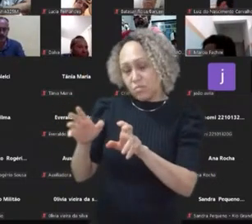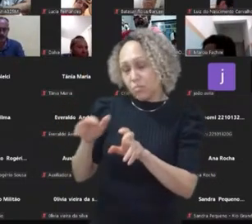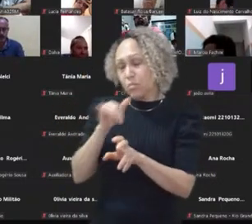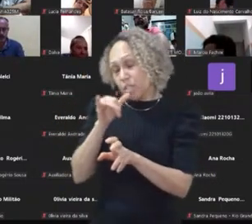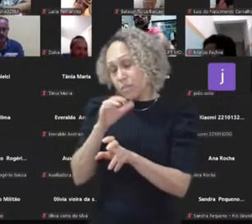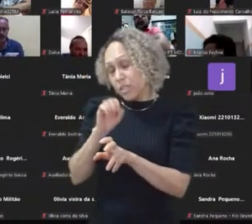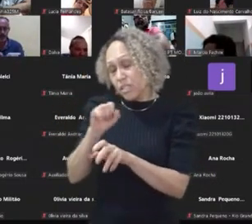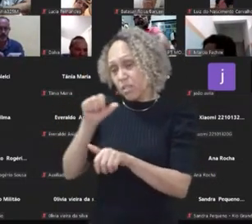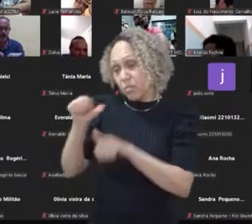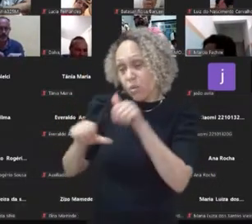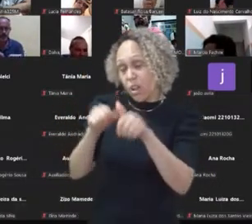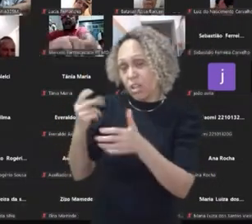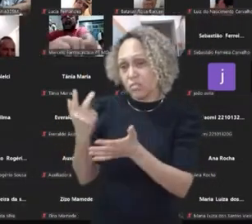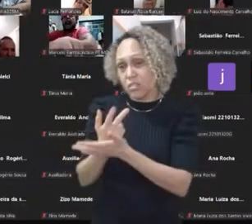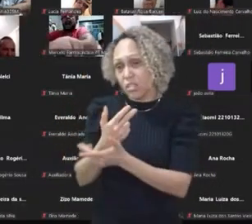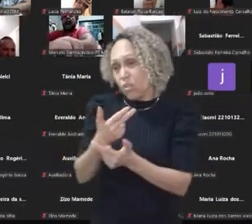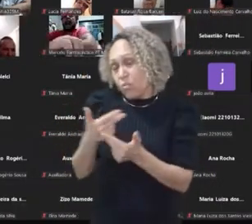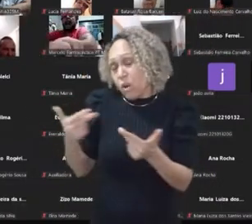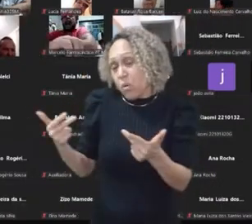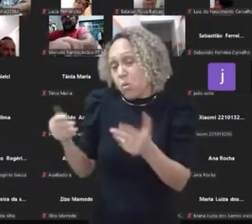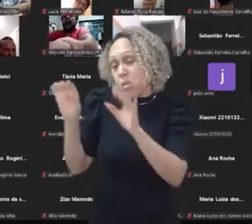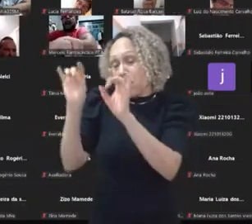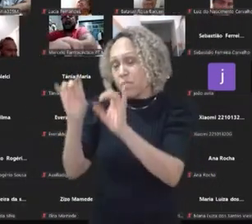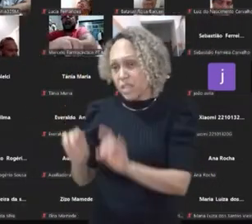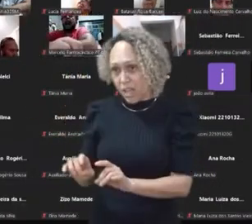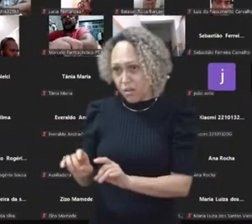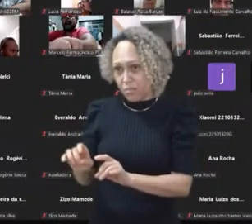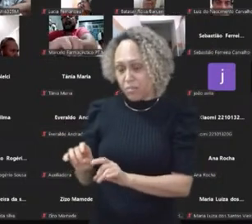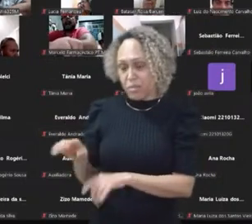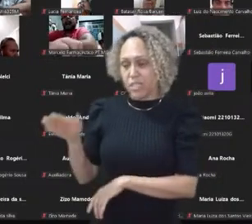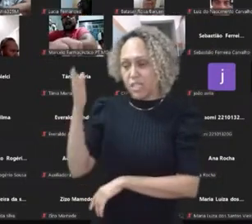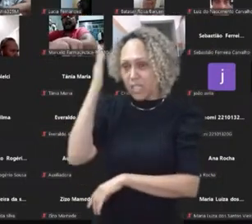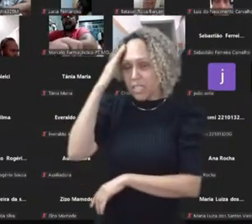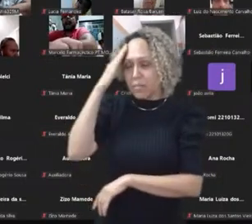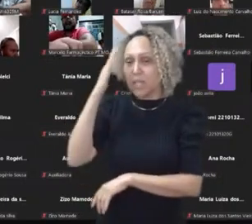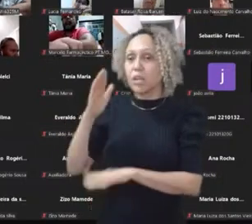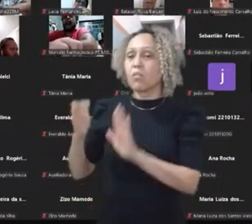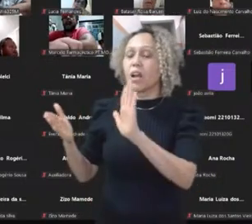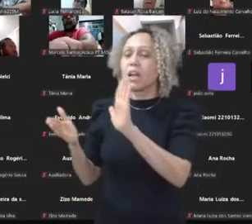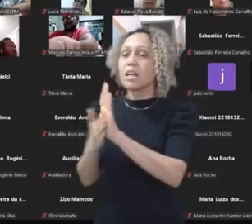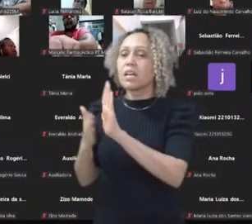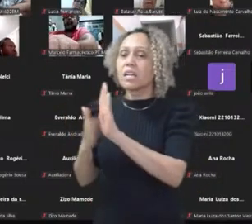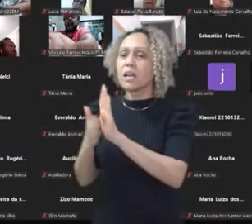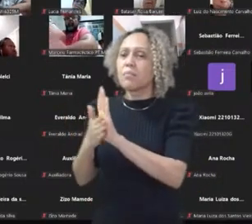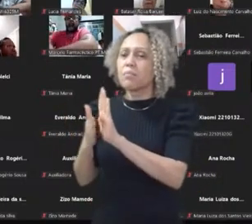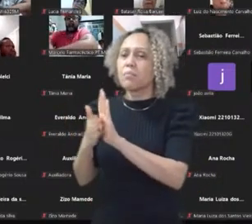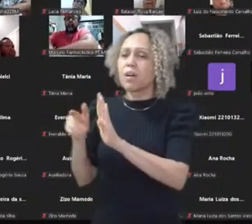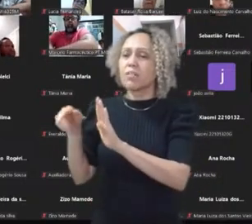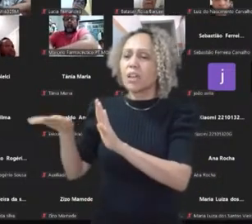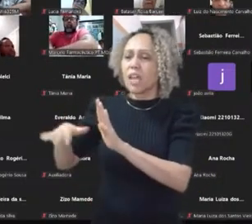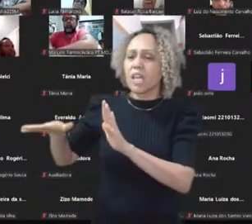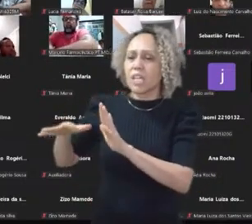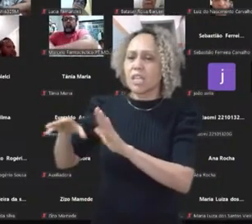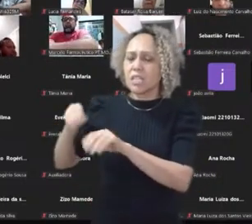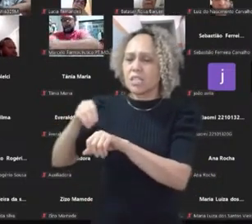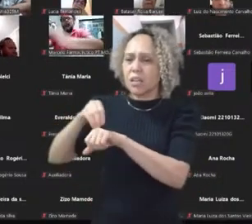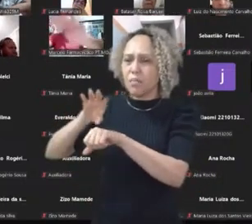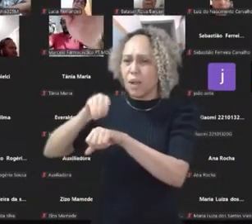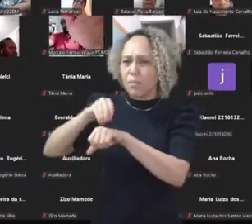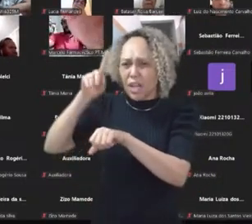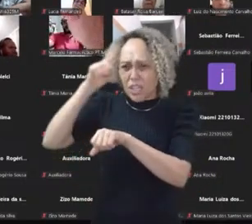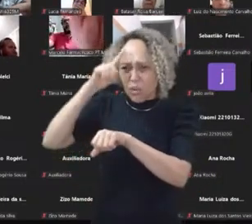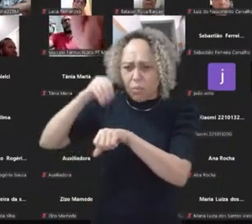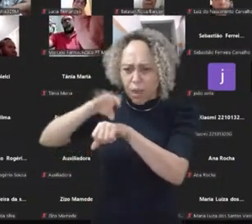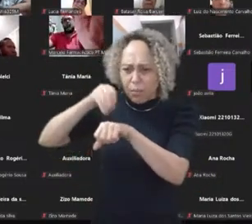alguma coisa ali extraordinária no dia mas eles tinham o tópico qual era a pauta que eles iam eh pautar todo o